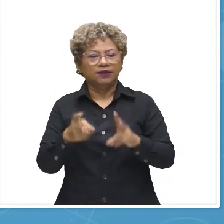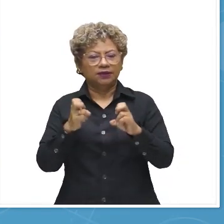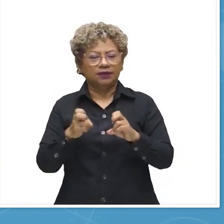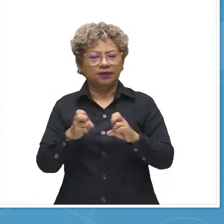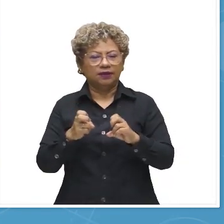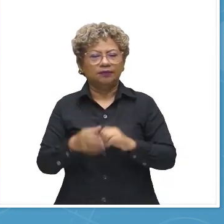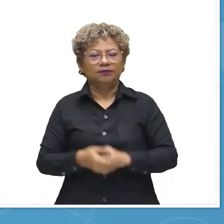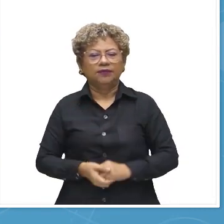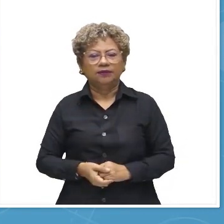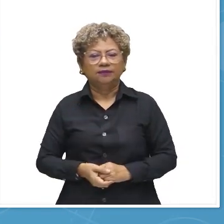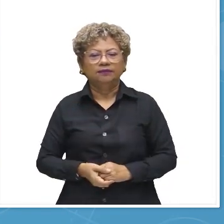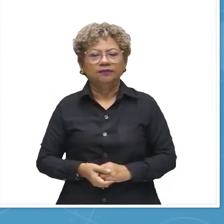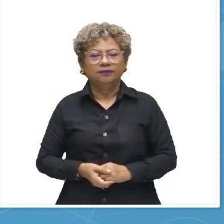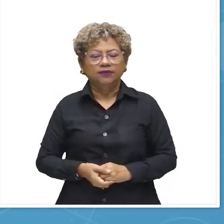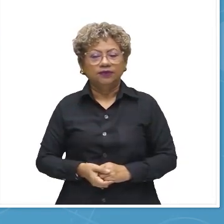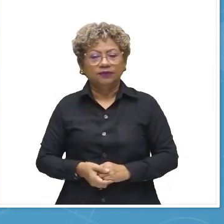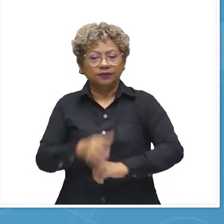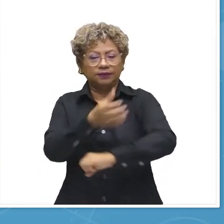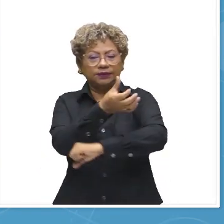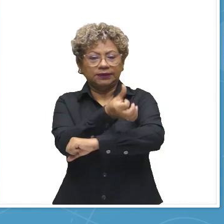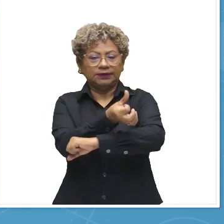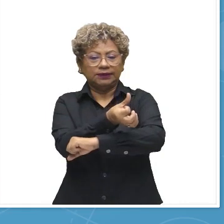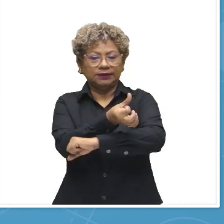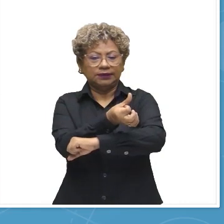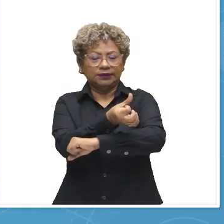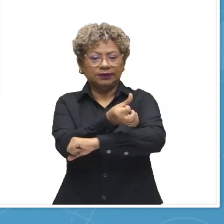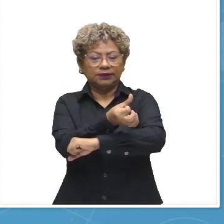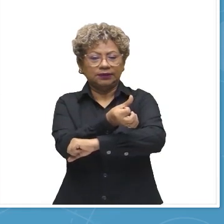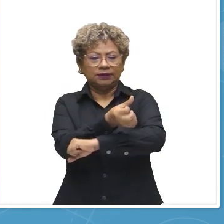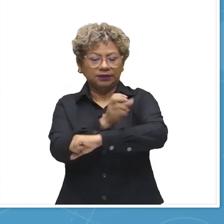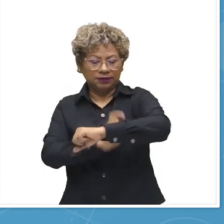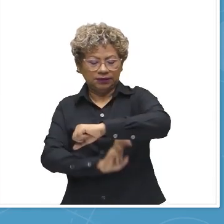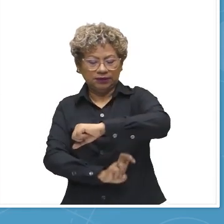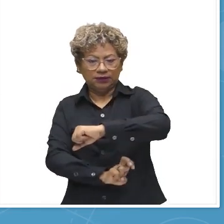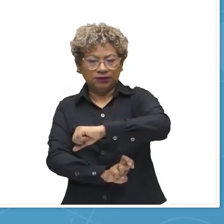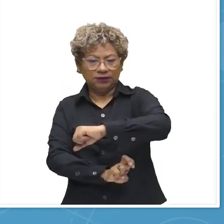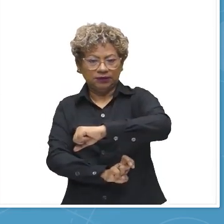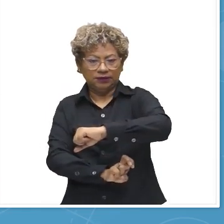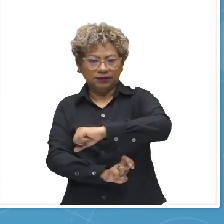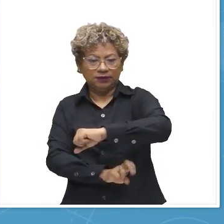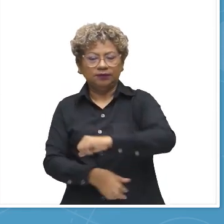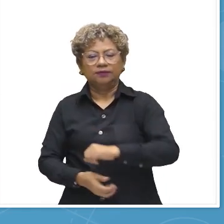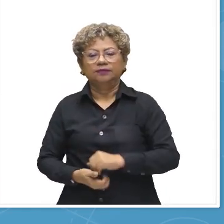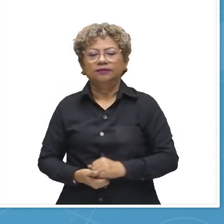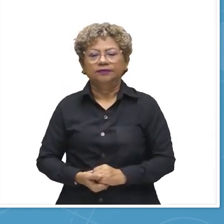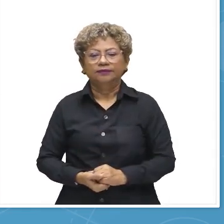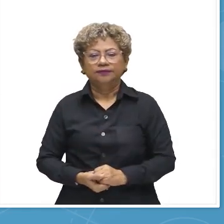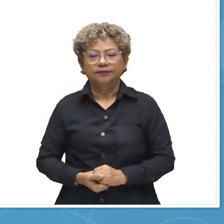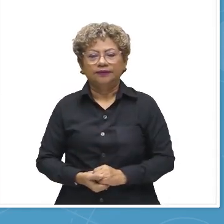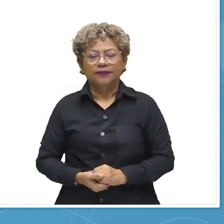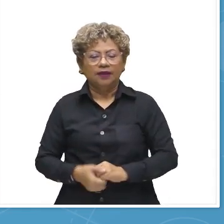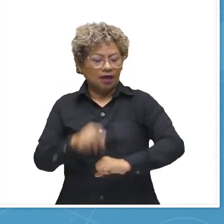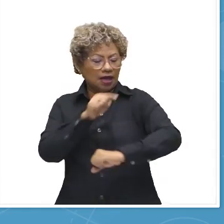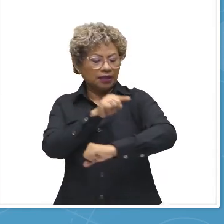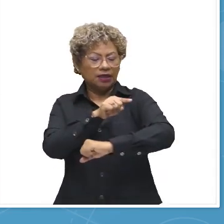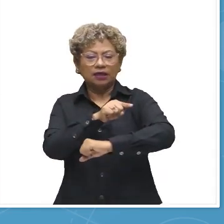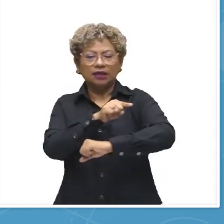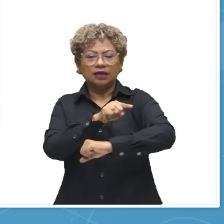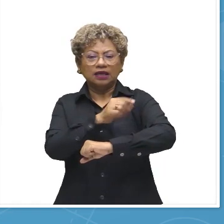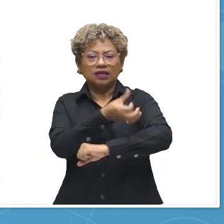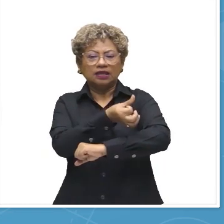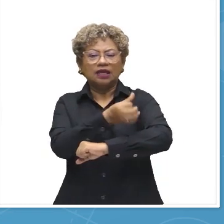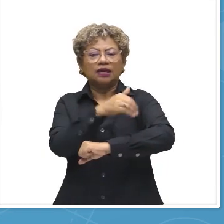ele é menor do que o 6, né? Eu tenho aqui no denominador o 5 e no numerador eu tenho um número que é maior. Beleza, então quando